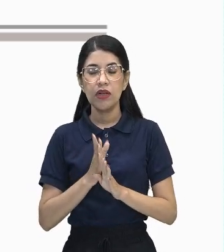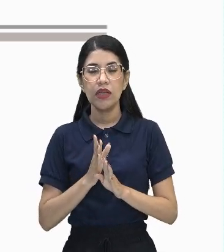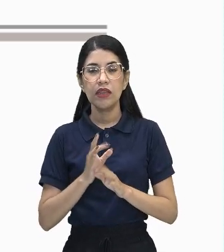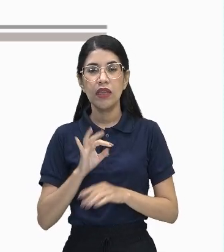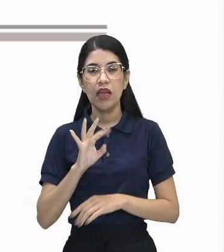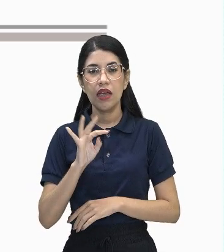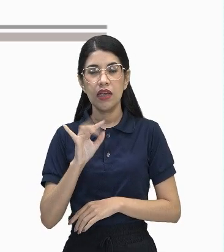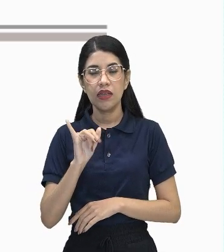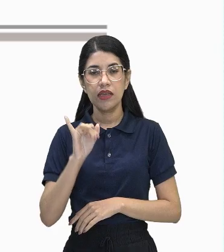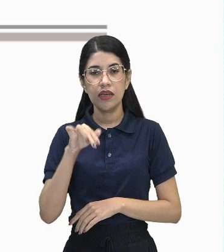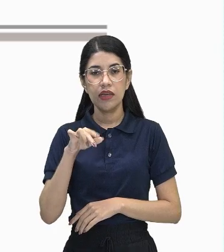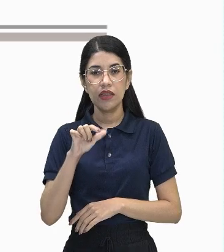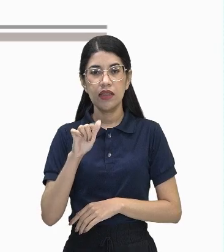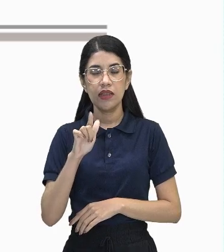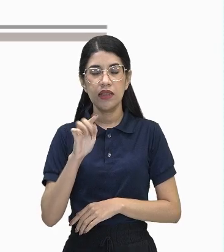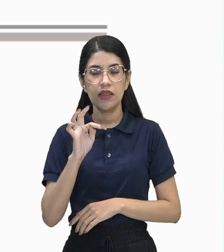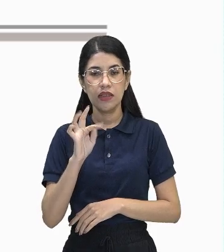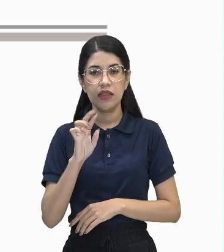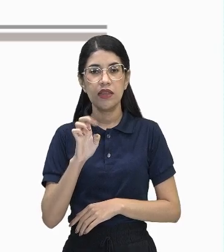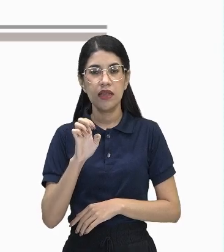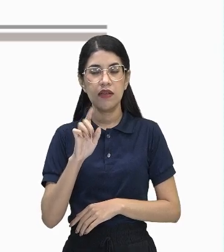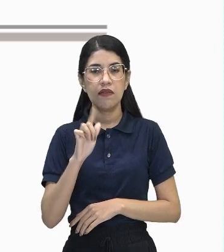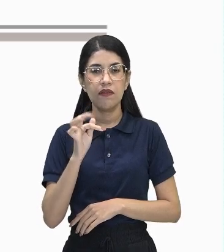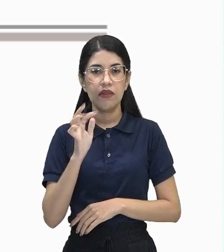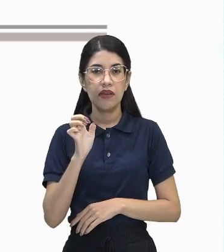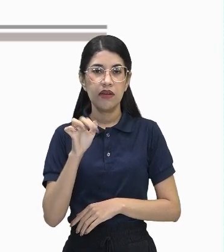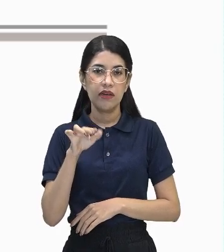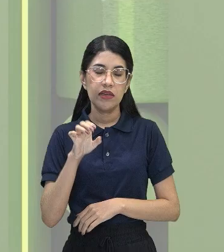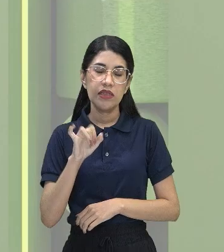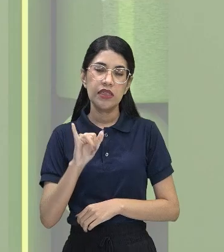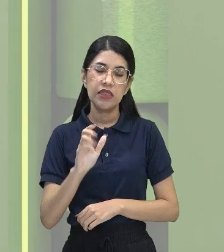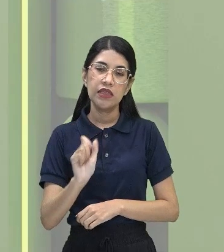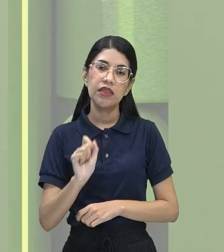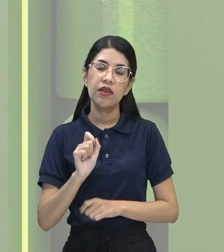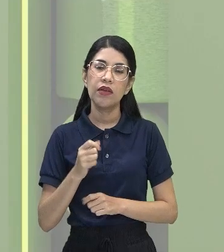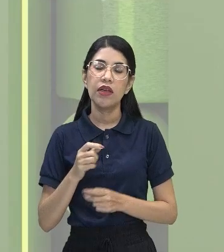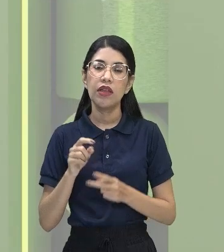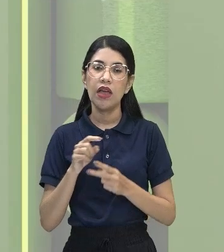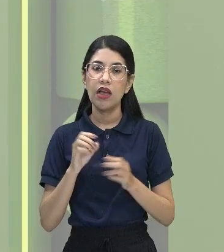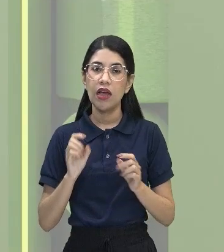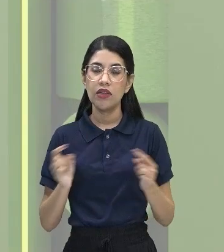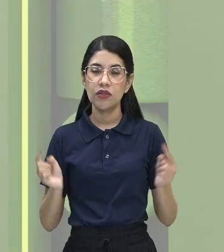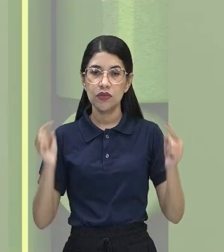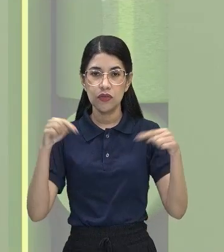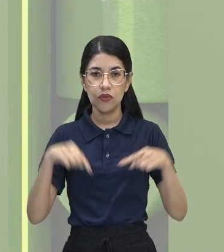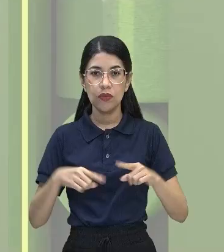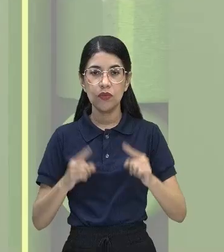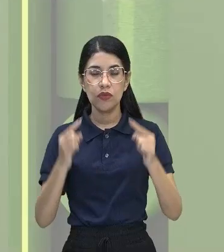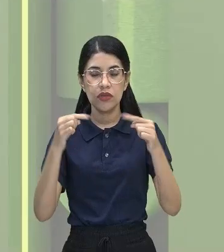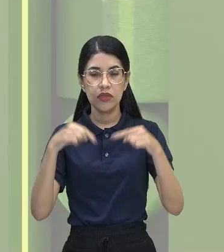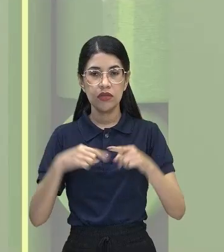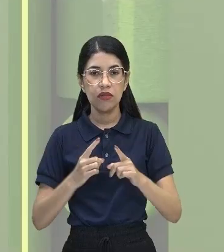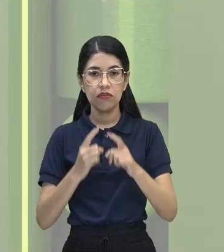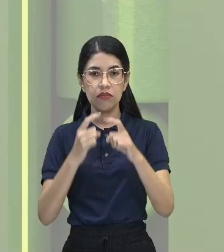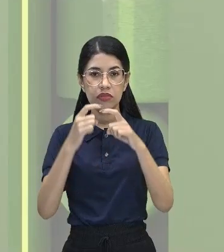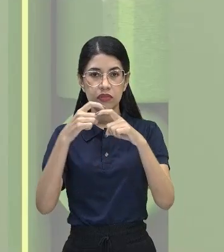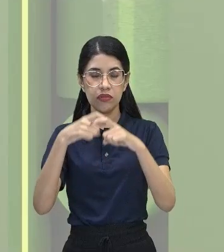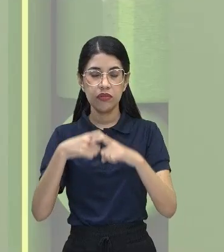Como a gente já disse, a interferência ou superposição é o encontro de duas ou mais ondas. Primeira